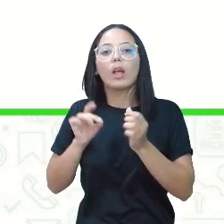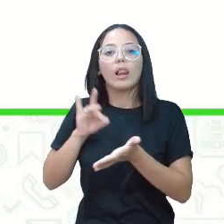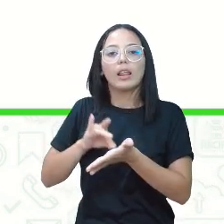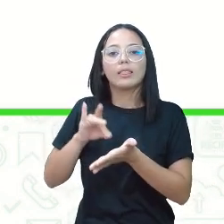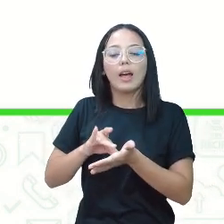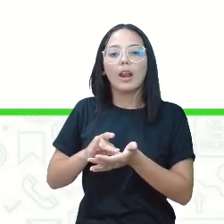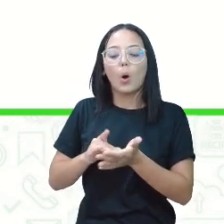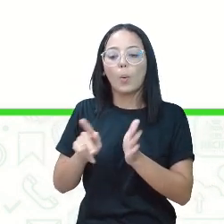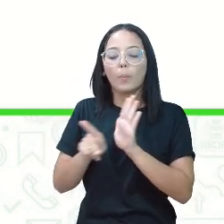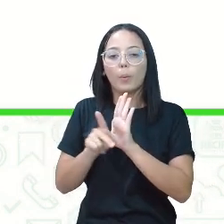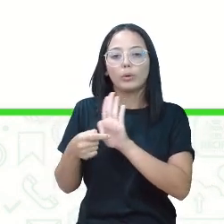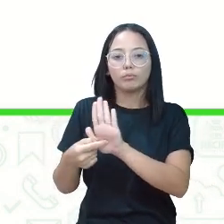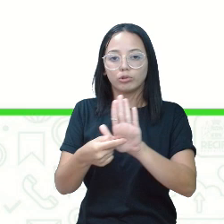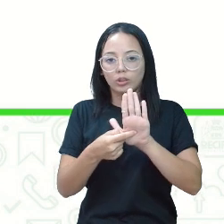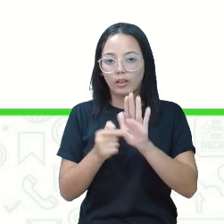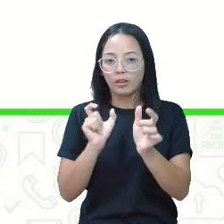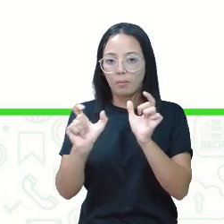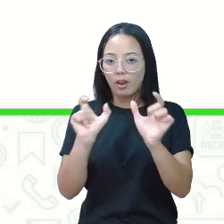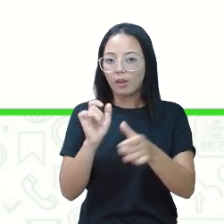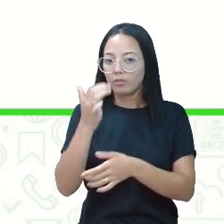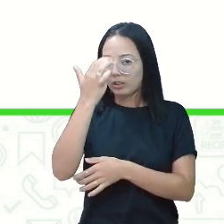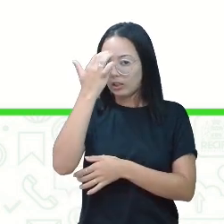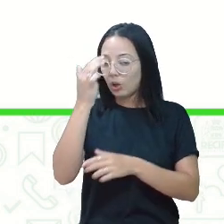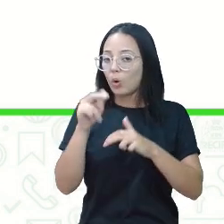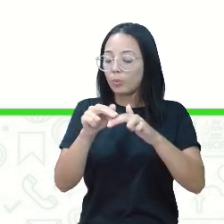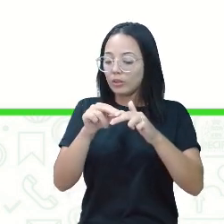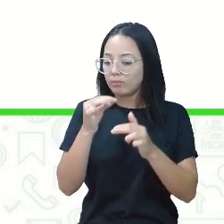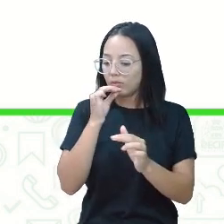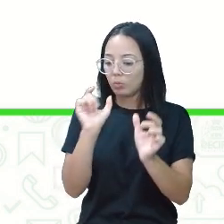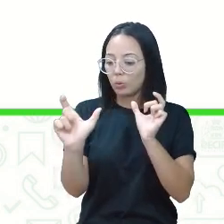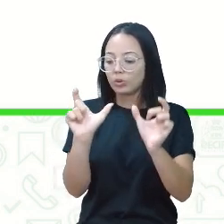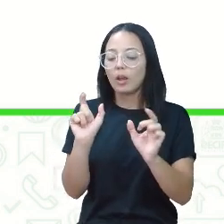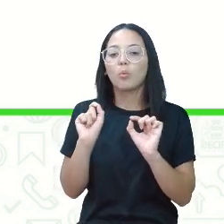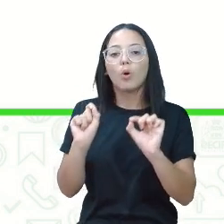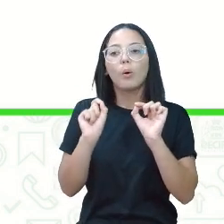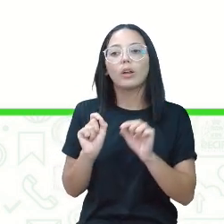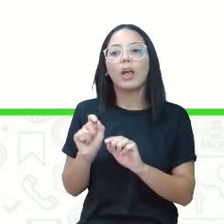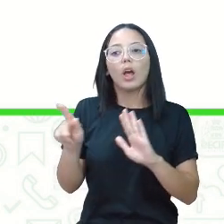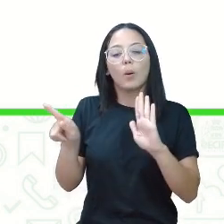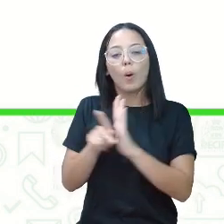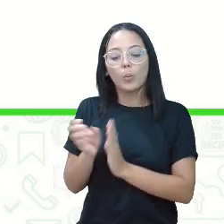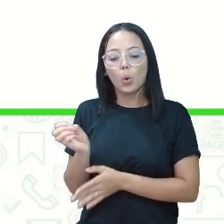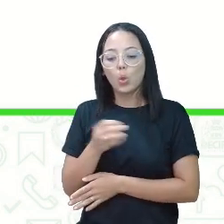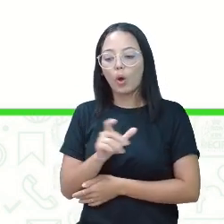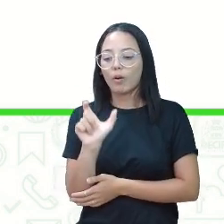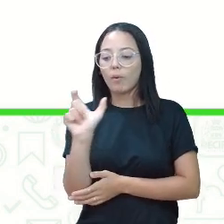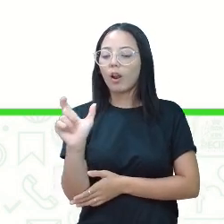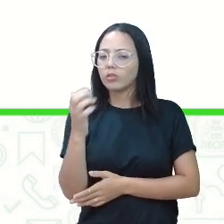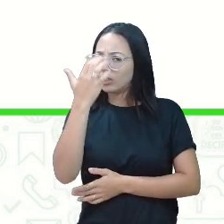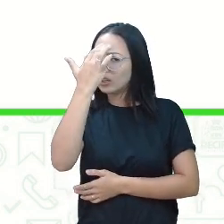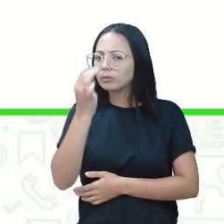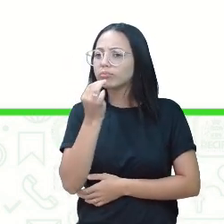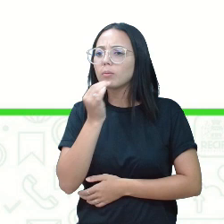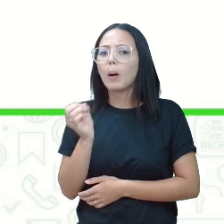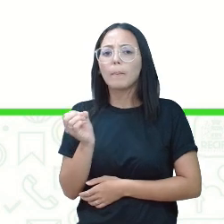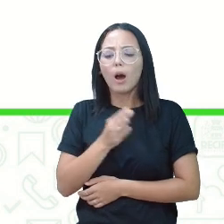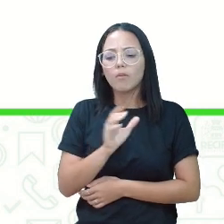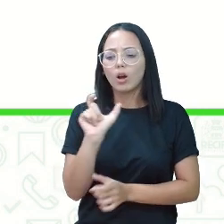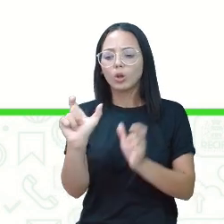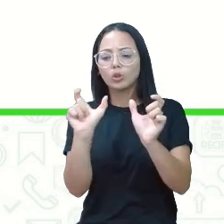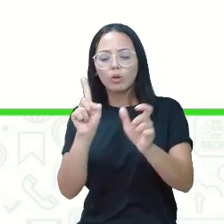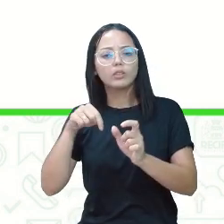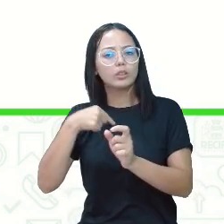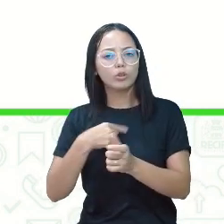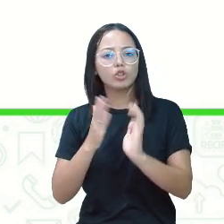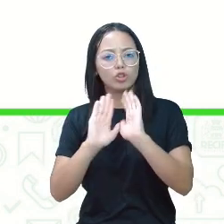literal, expressa a palavra. Então, o sentido no termo é nova palavra. Então, são palavras que a gente já conhece,